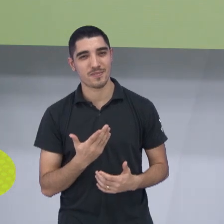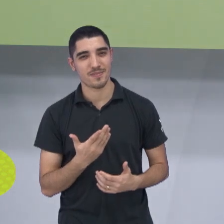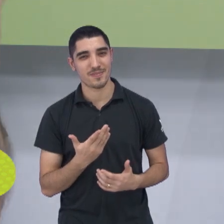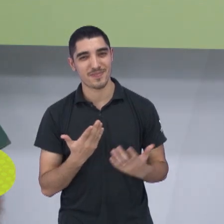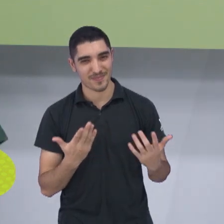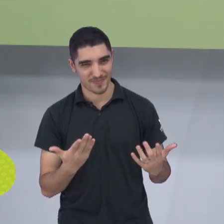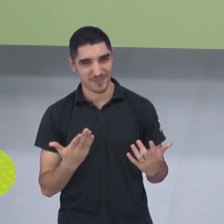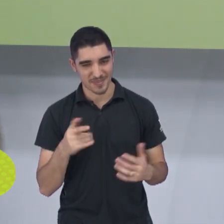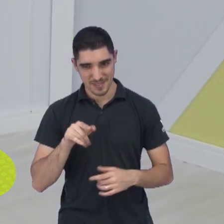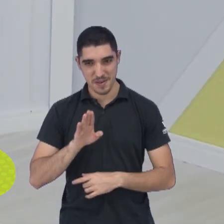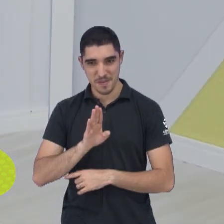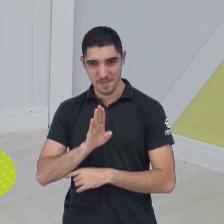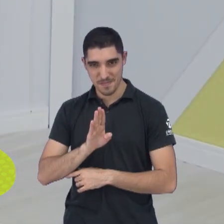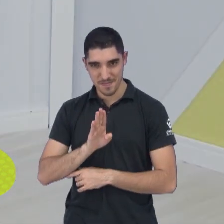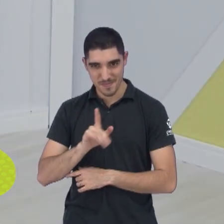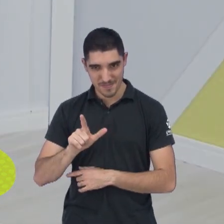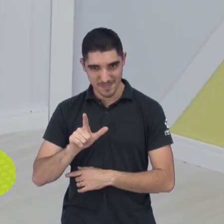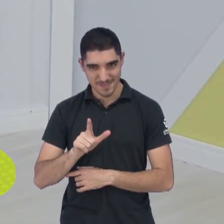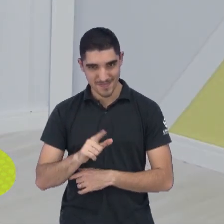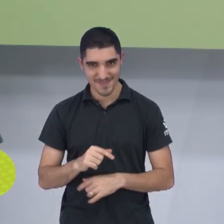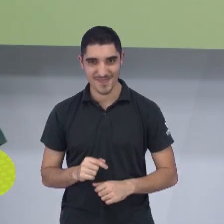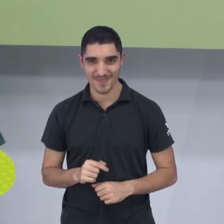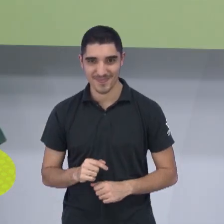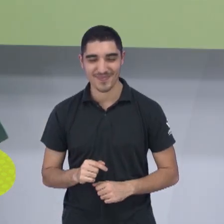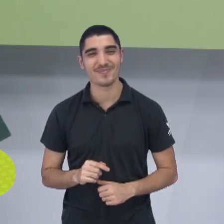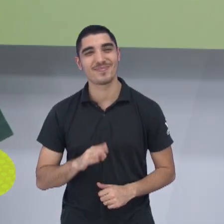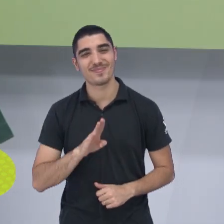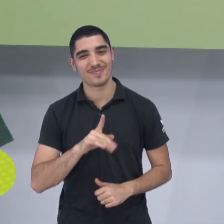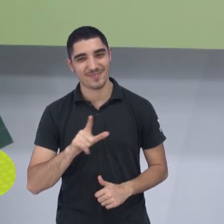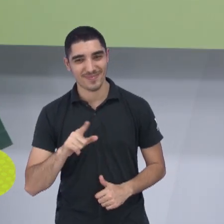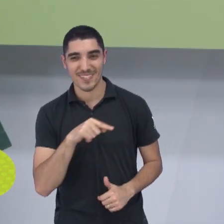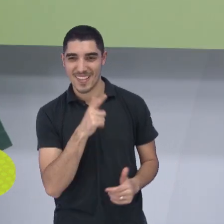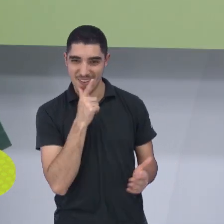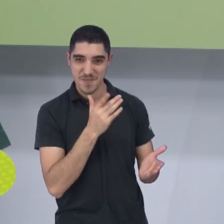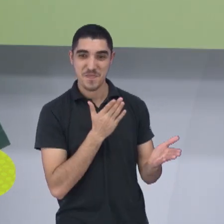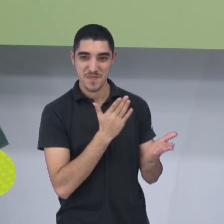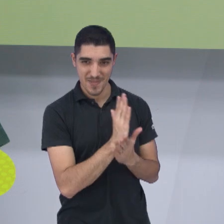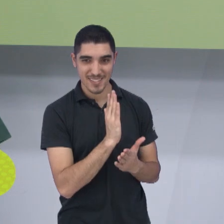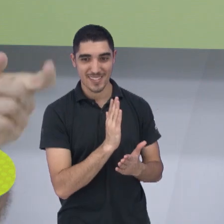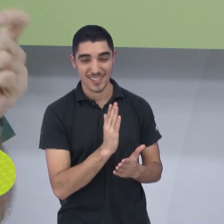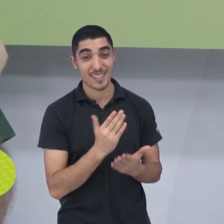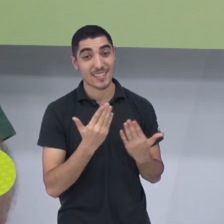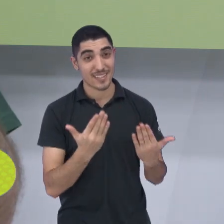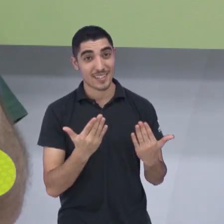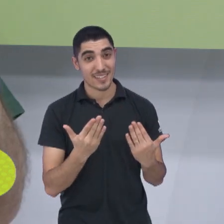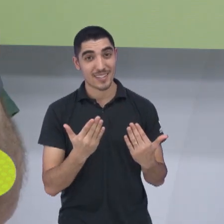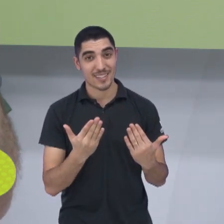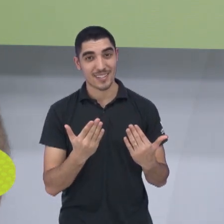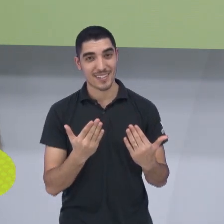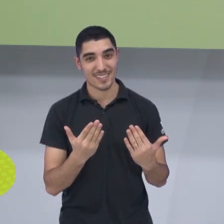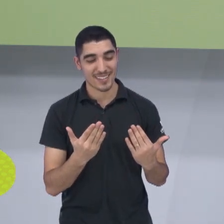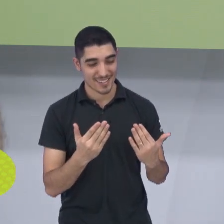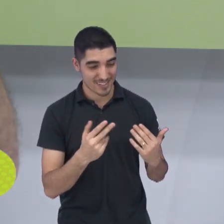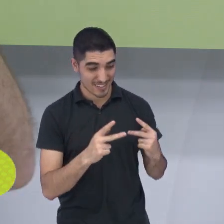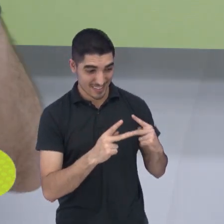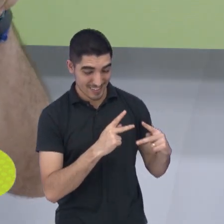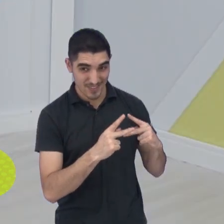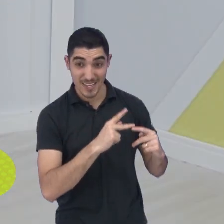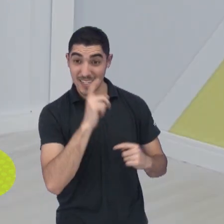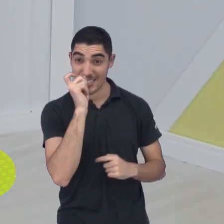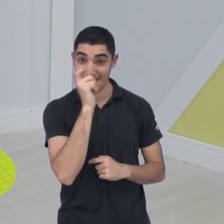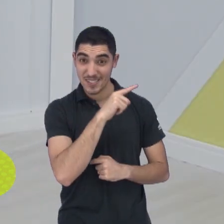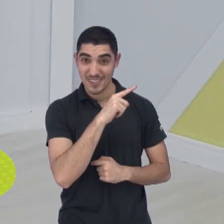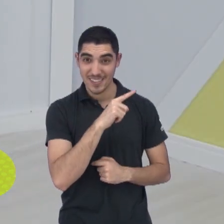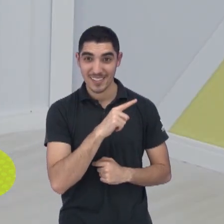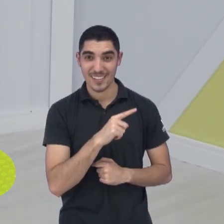do Blumenau e da classificação. O São José, o que complicou o São José